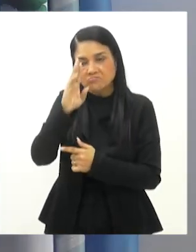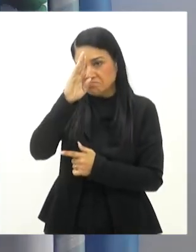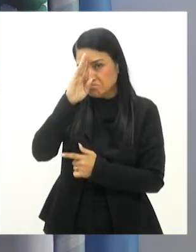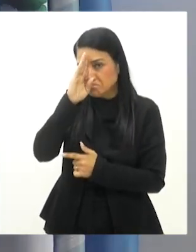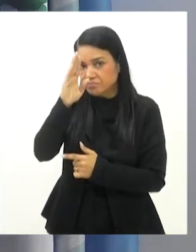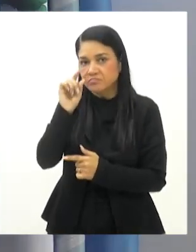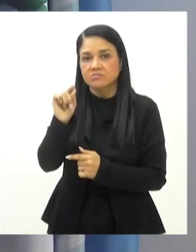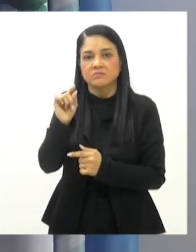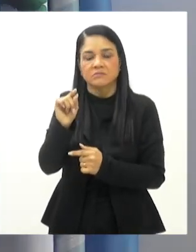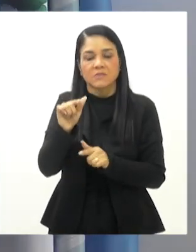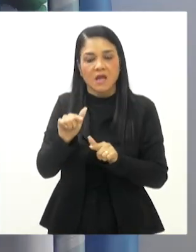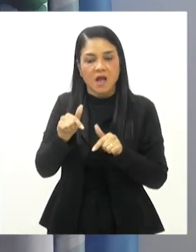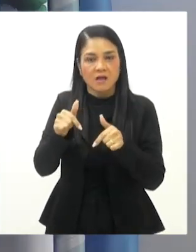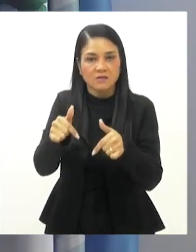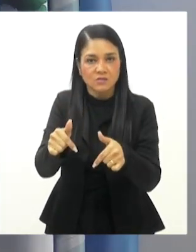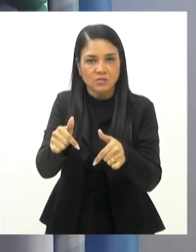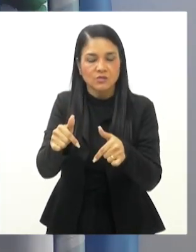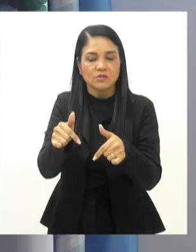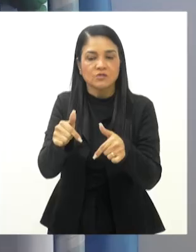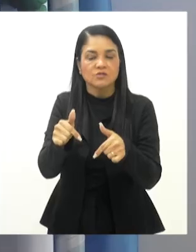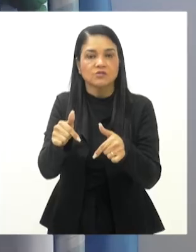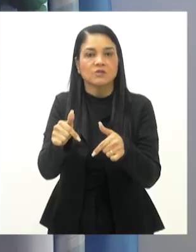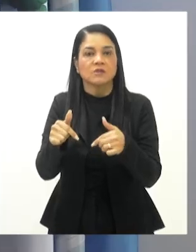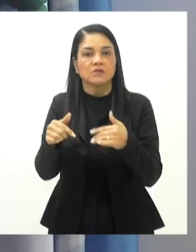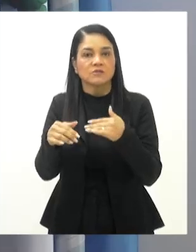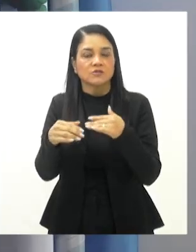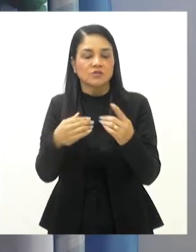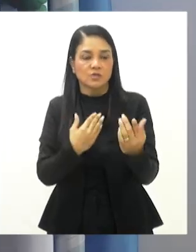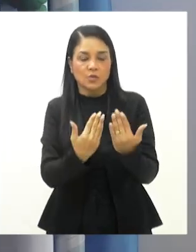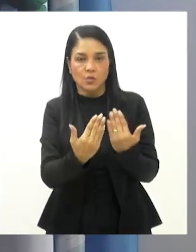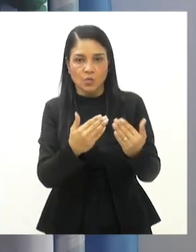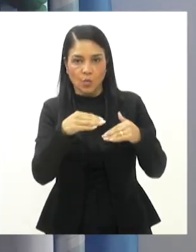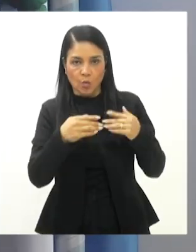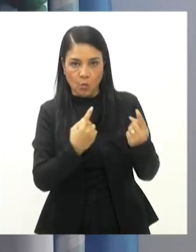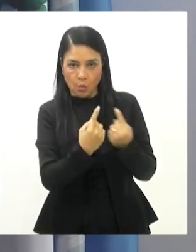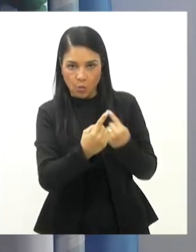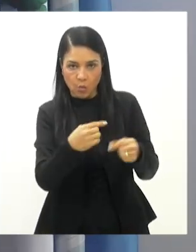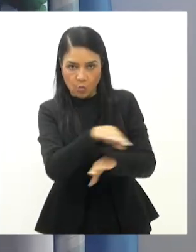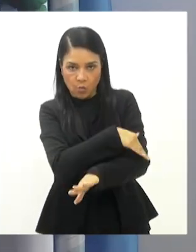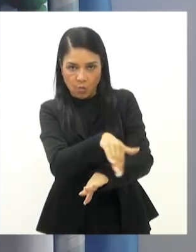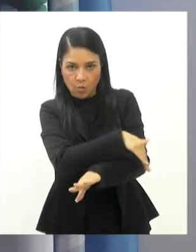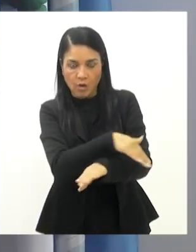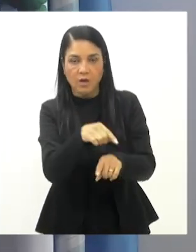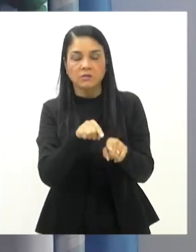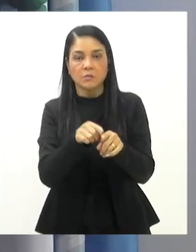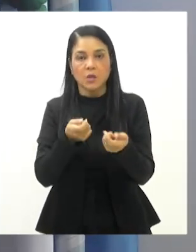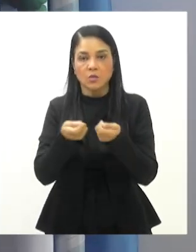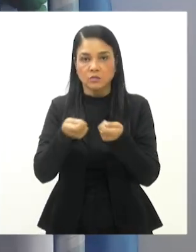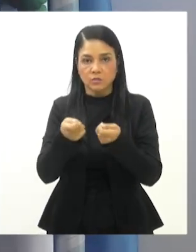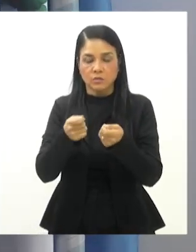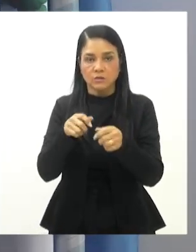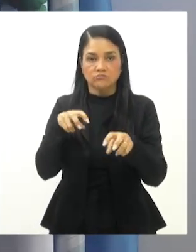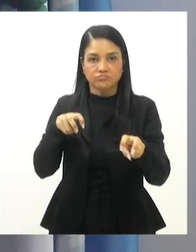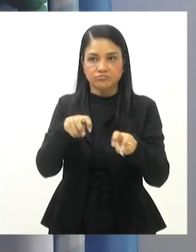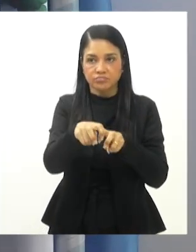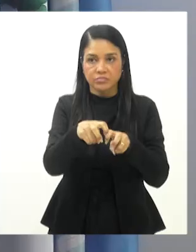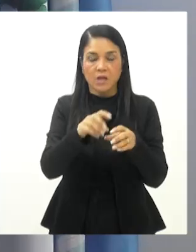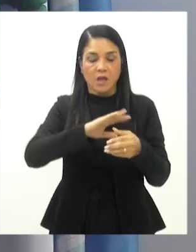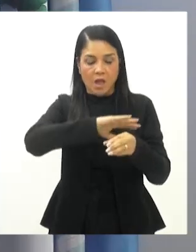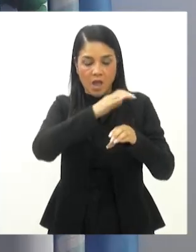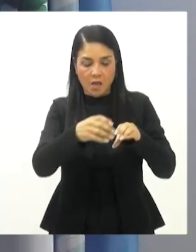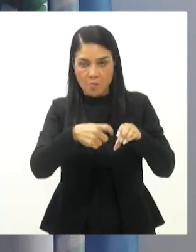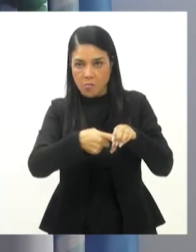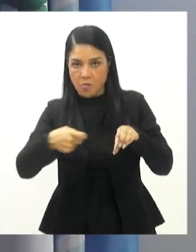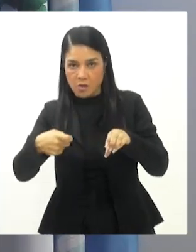prioritariamente em prol das ações de reestabelecimento de vias, remoção de veículos, controle de tráfego, por intermédio de reboques e agentes de